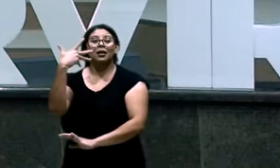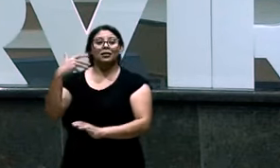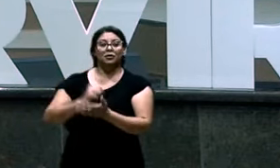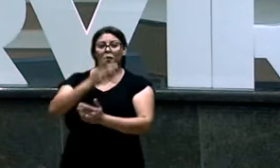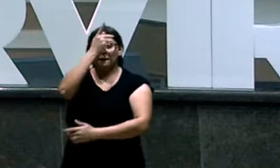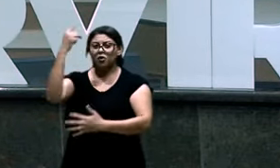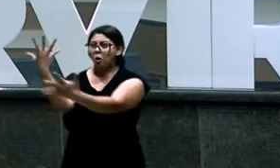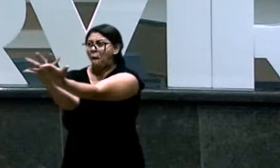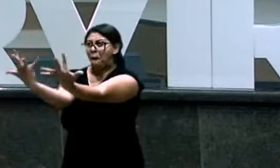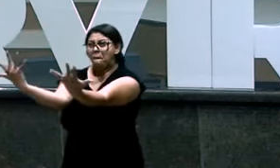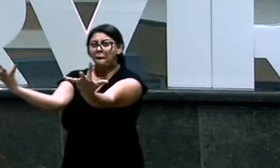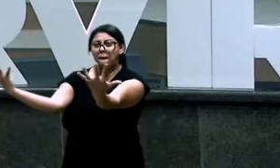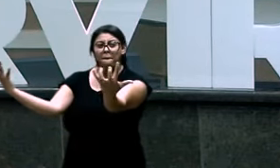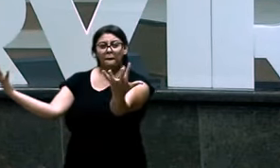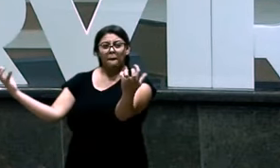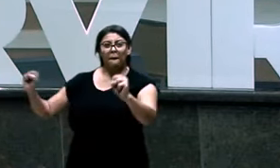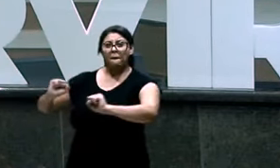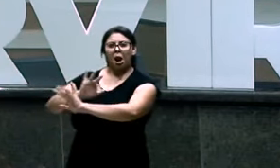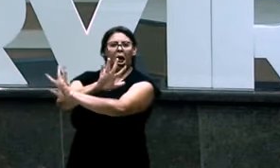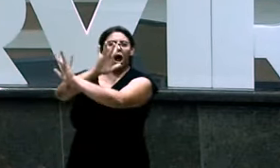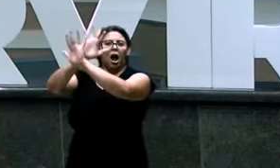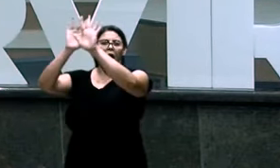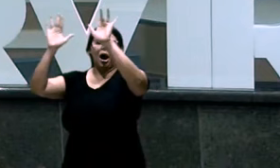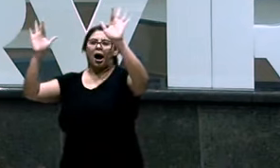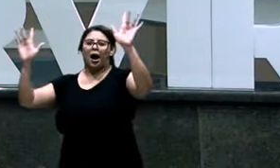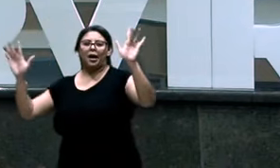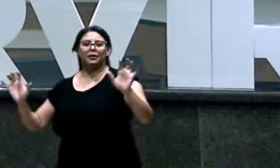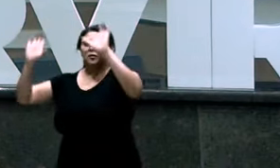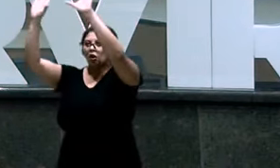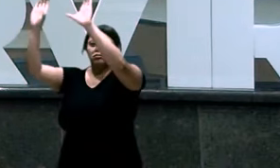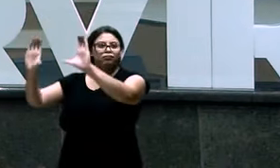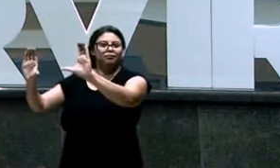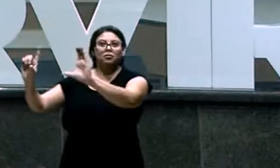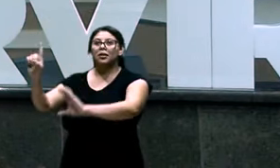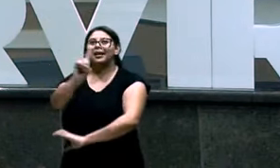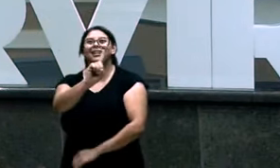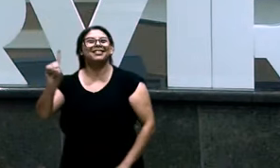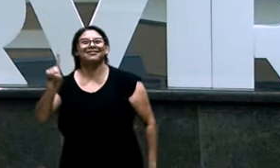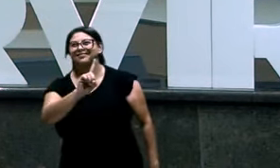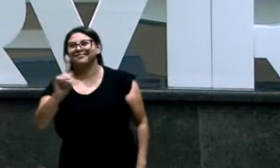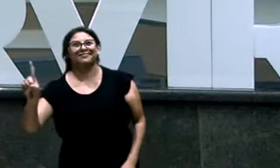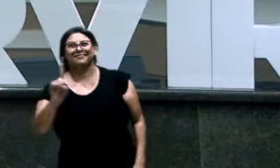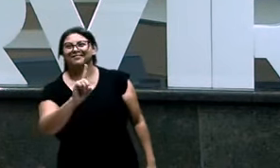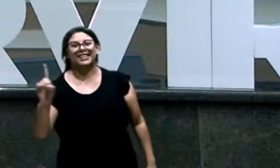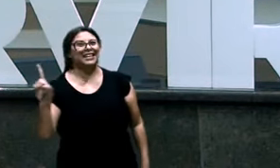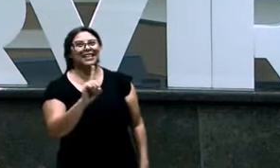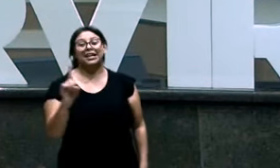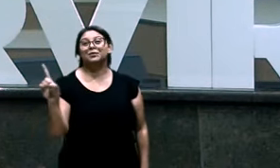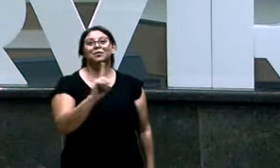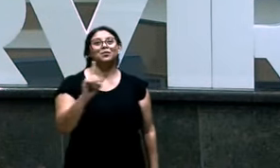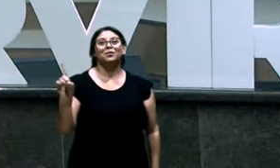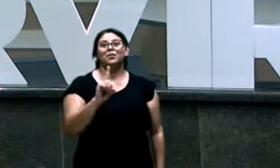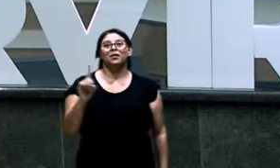a glória desce. Quando eles tocarem, a glória vai descer. Mas eu fui contrariado. Diz o texto que antes